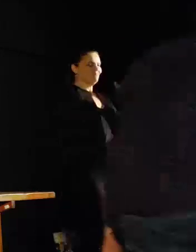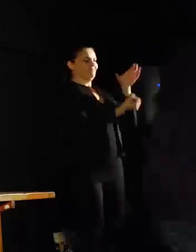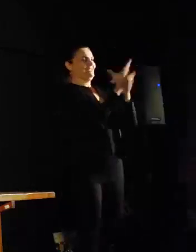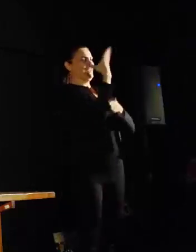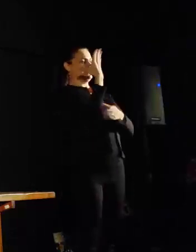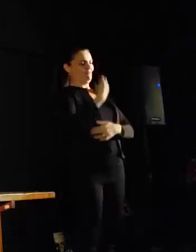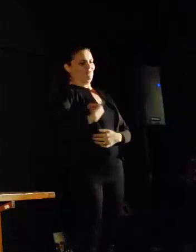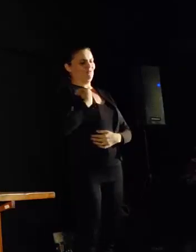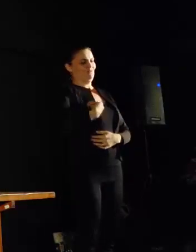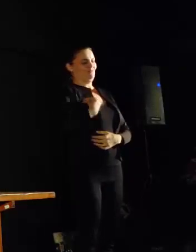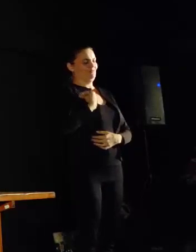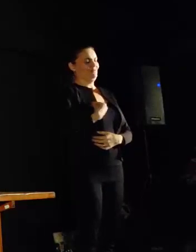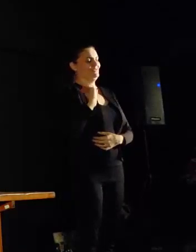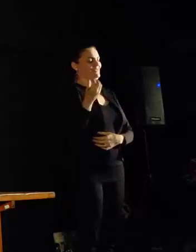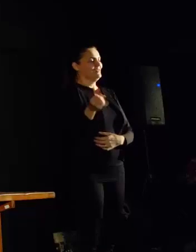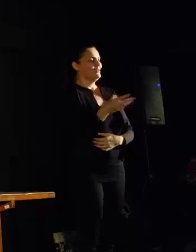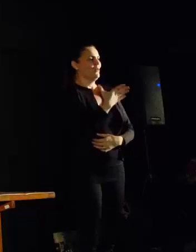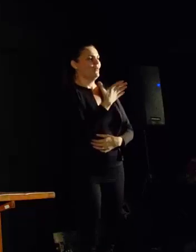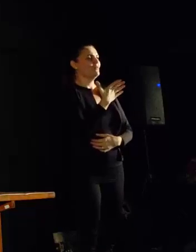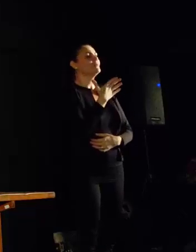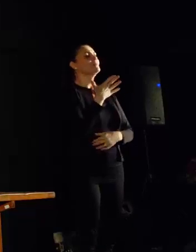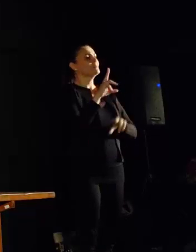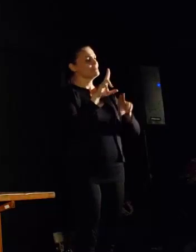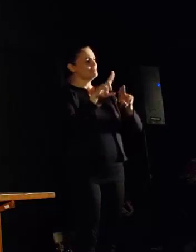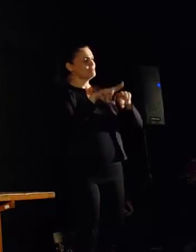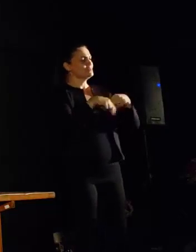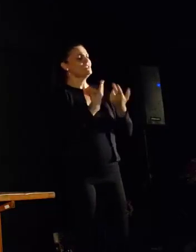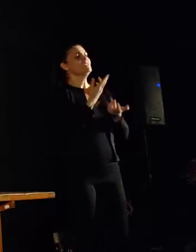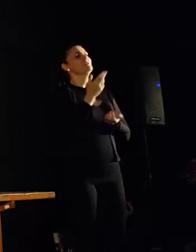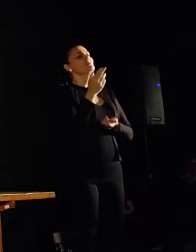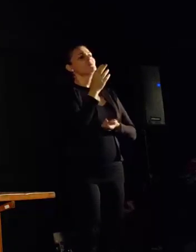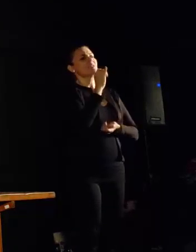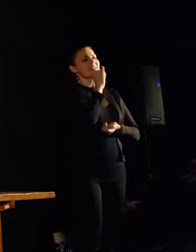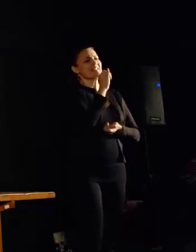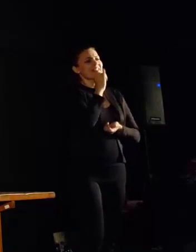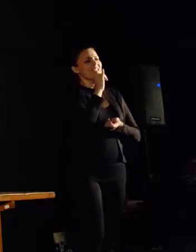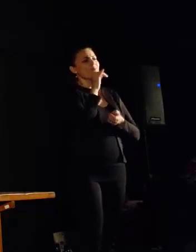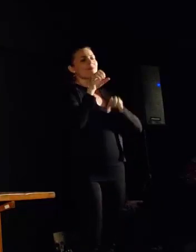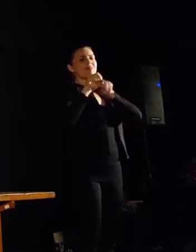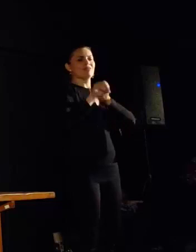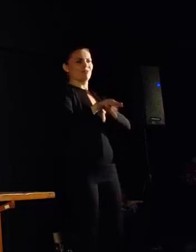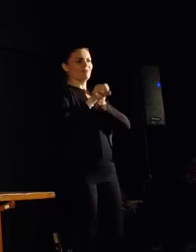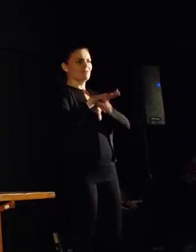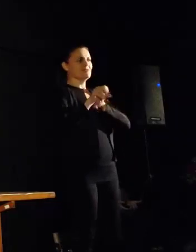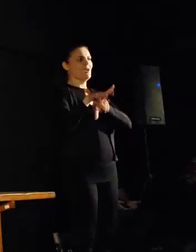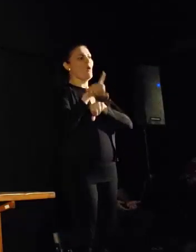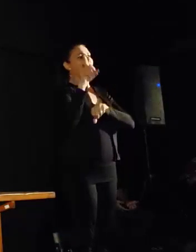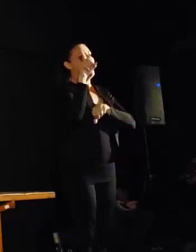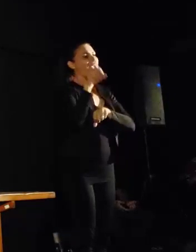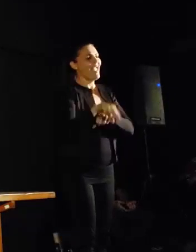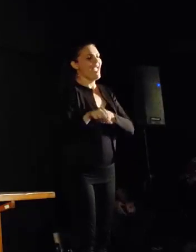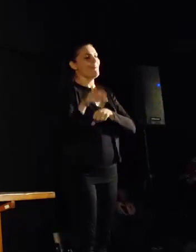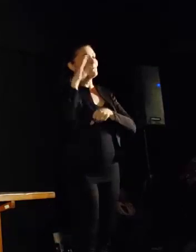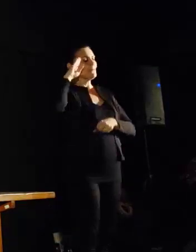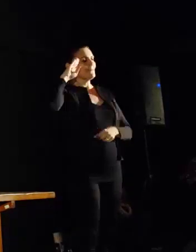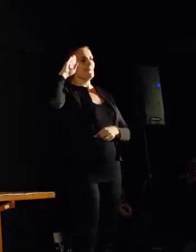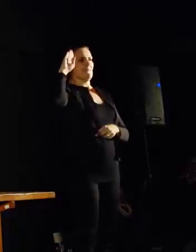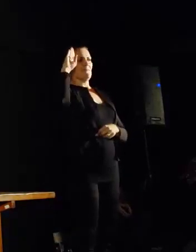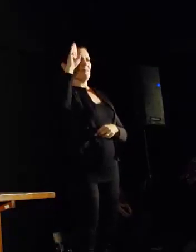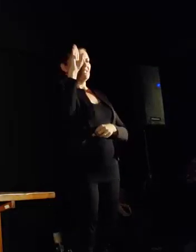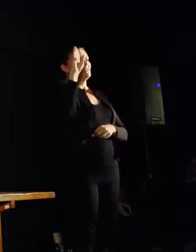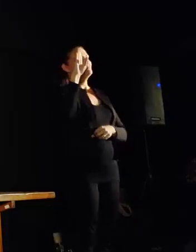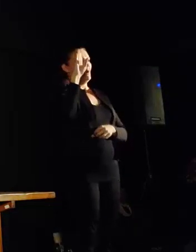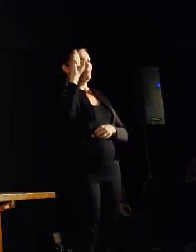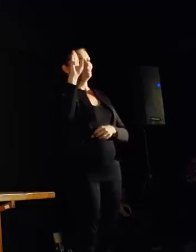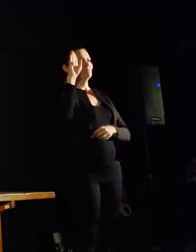vem toda uma questão. Por isso, por exemplo, a educação vira um elemento decisivo dentro dessa batalha. É sempre bom lembrar,